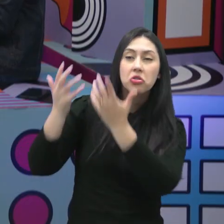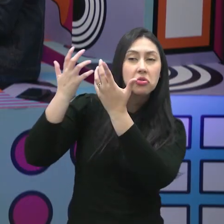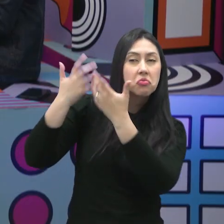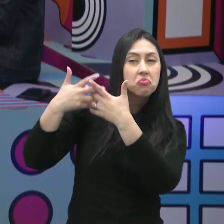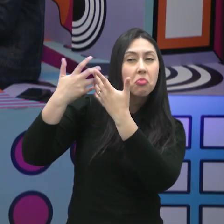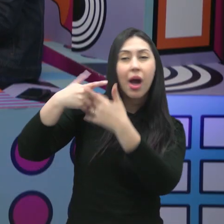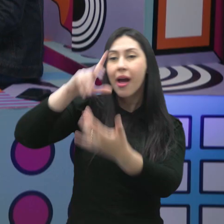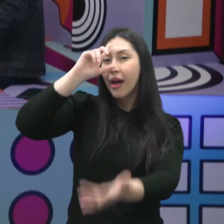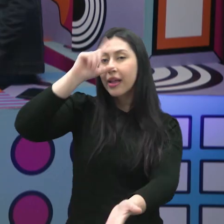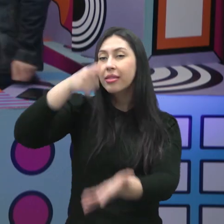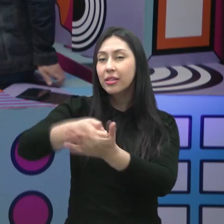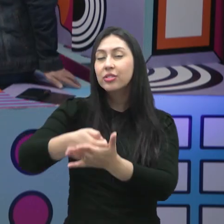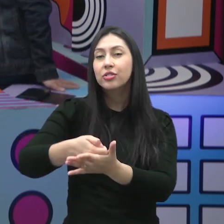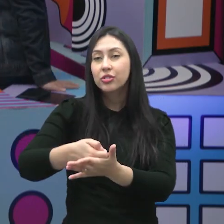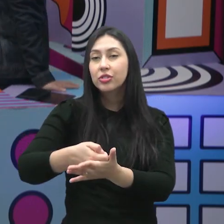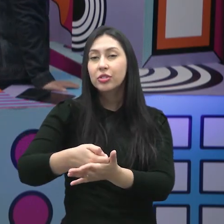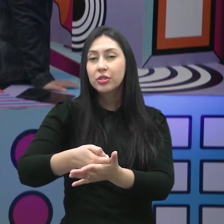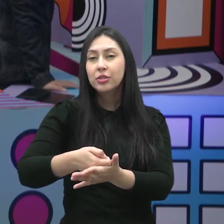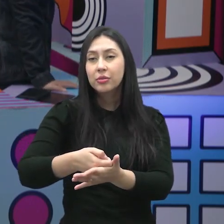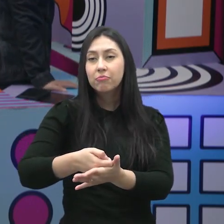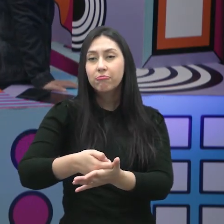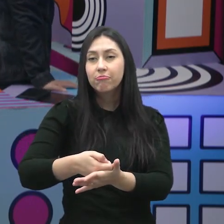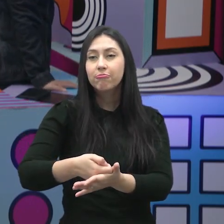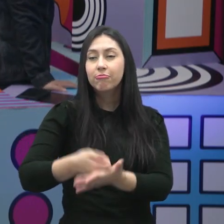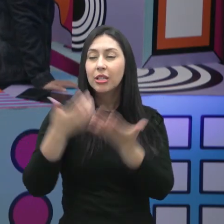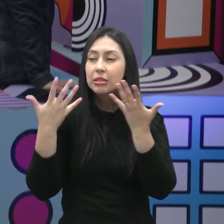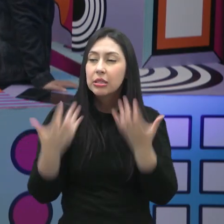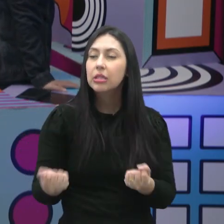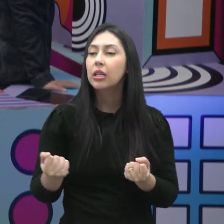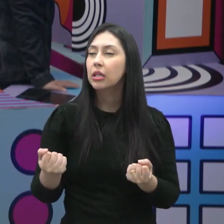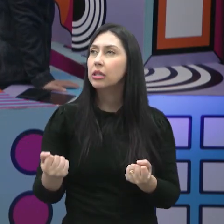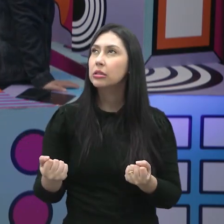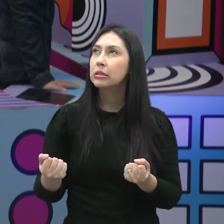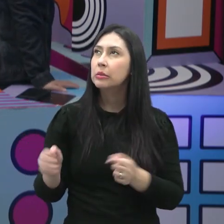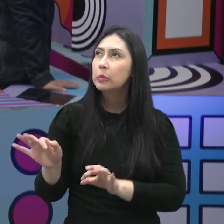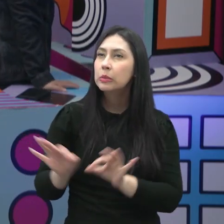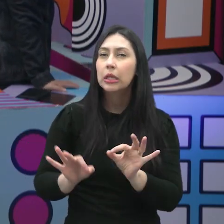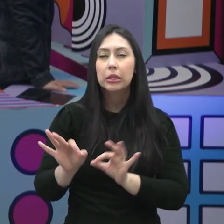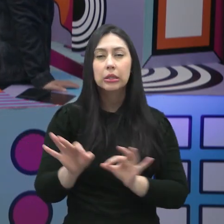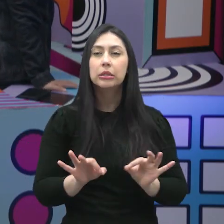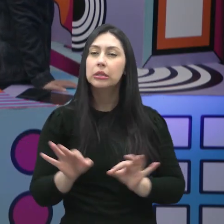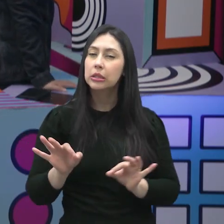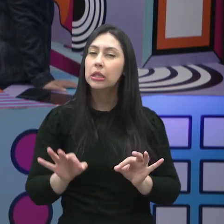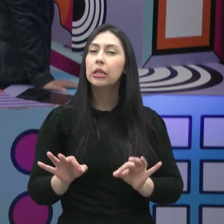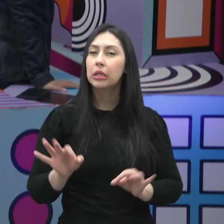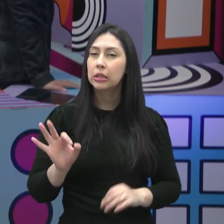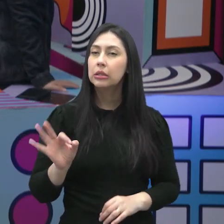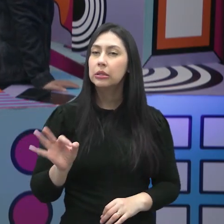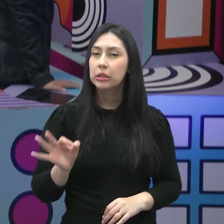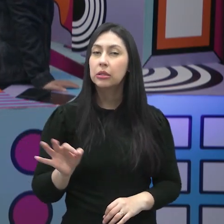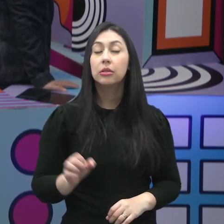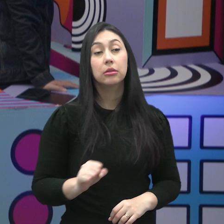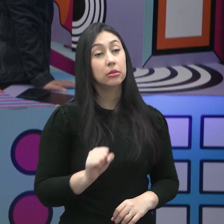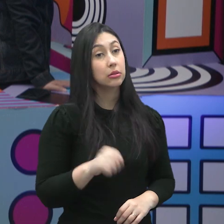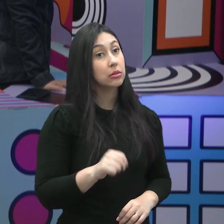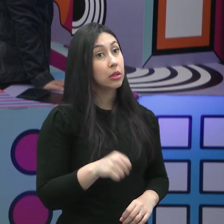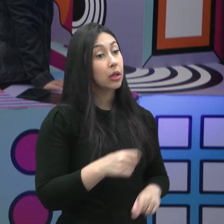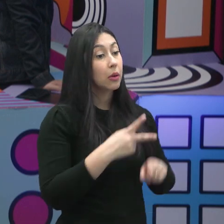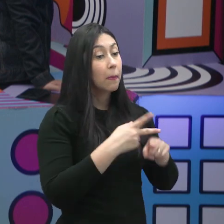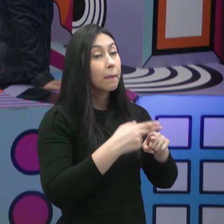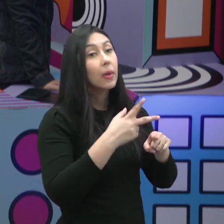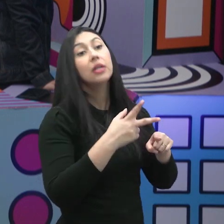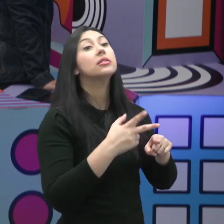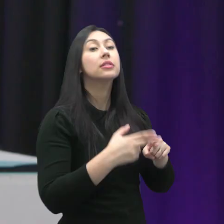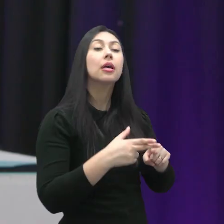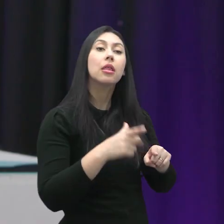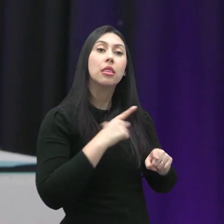jovem pensar esse período aí, né, Exato. até aceitar, né, até pensar, até a cirurgia aí, né, ter um Exato. período de 60 dias. Então, assim, é